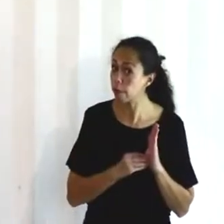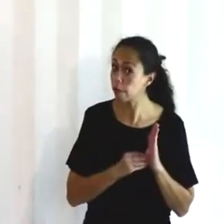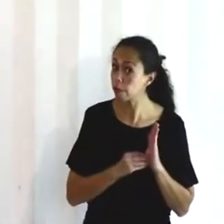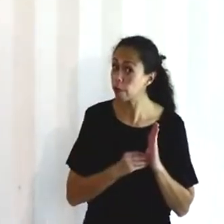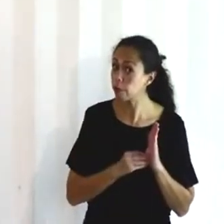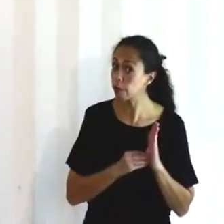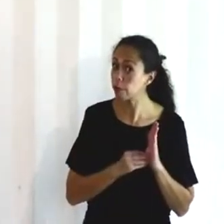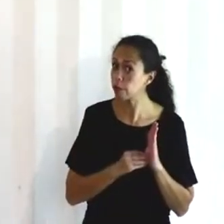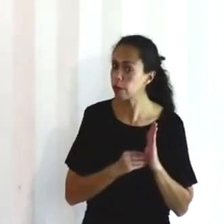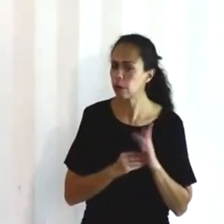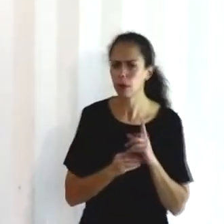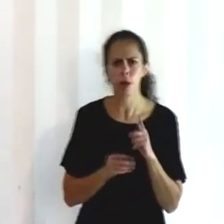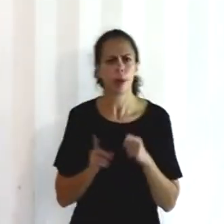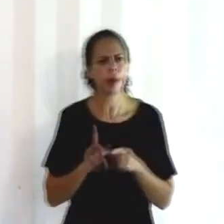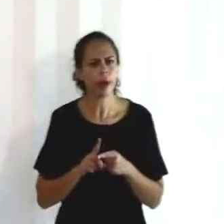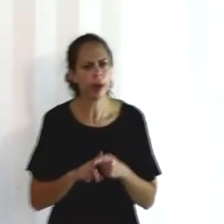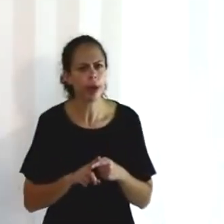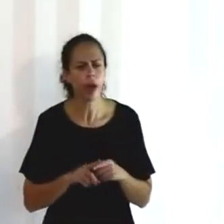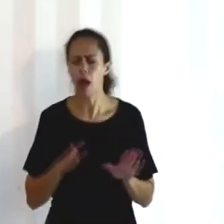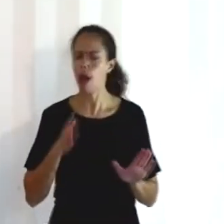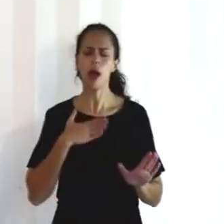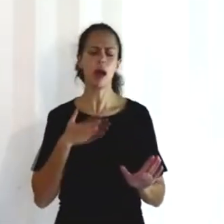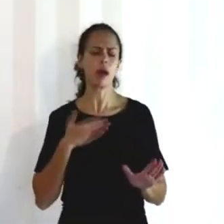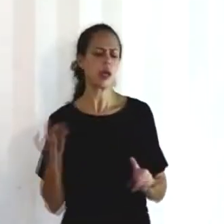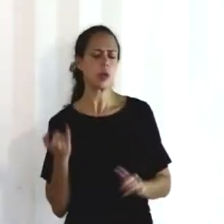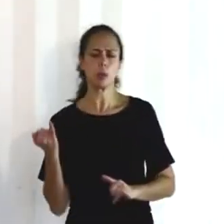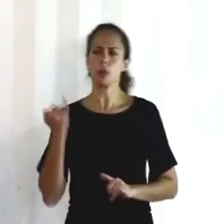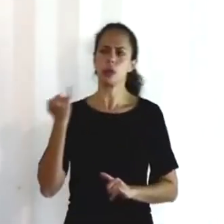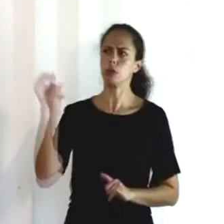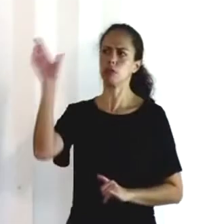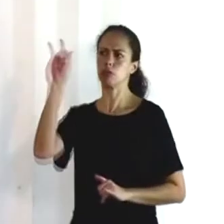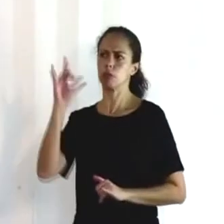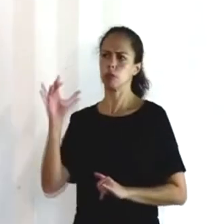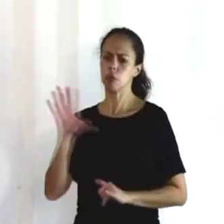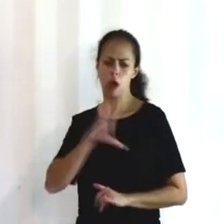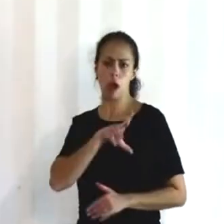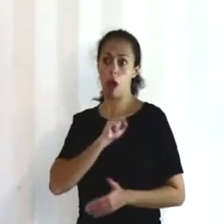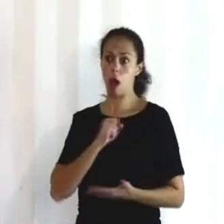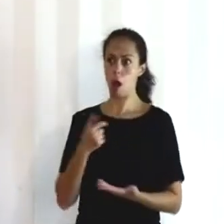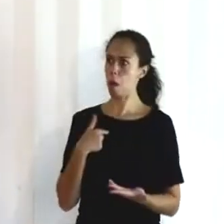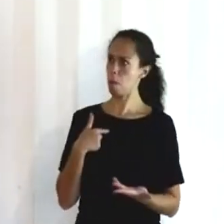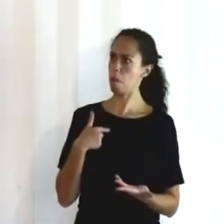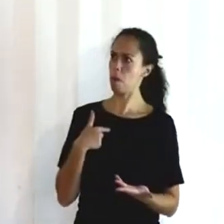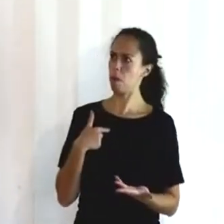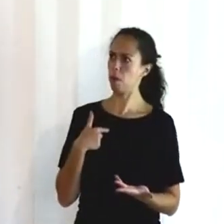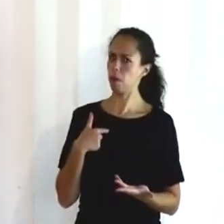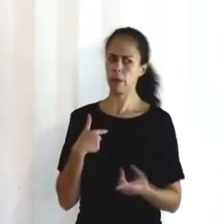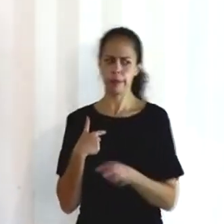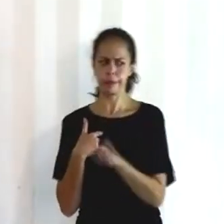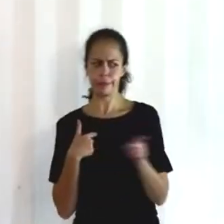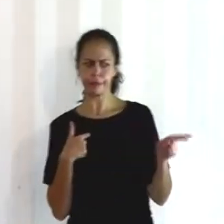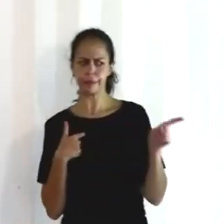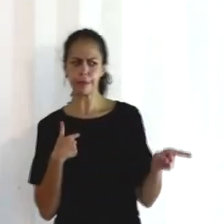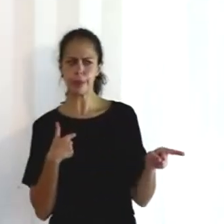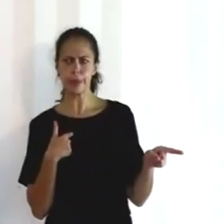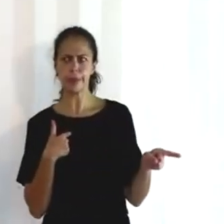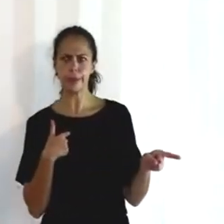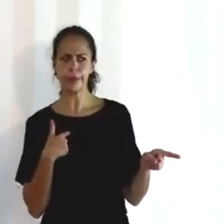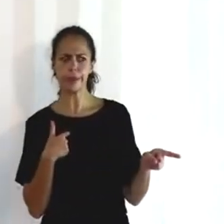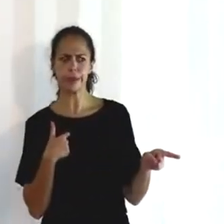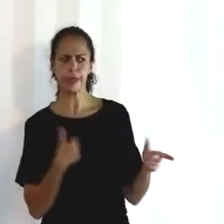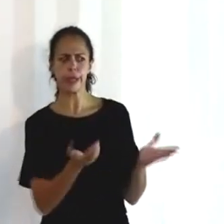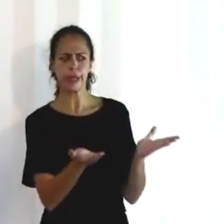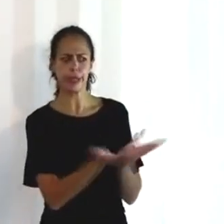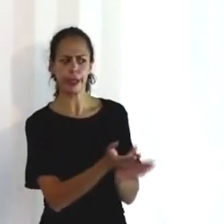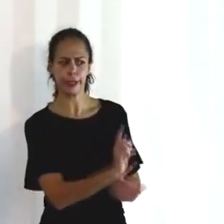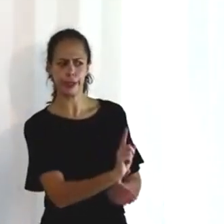eu fui amado. E Deus me ama. E se Deus me ama, que tenho eu com esses impiedosos, com esses ímpios, com